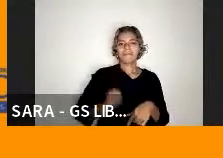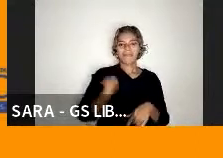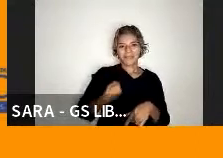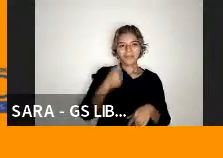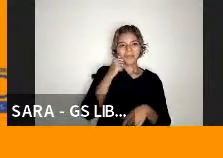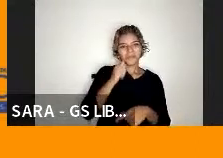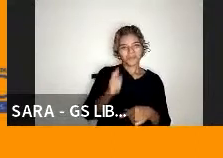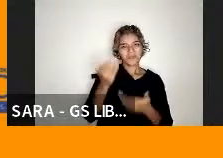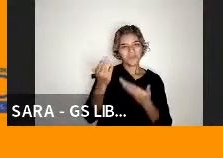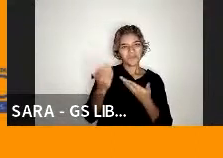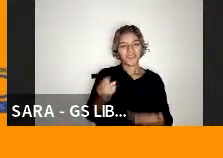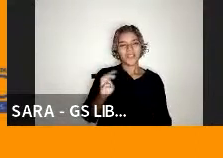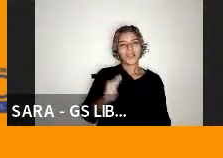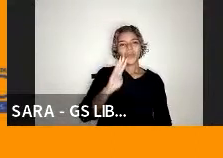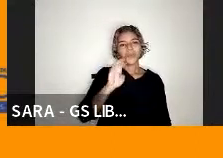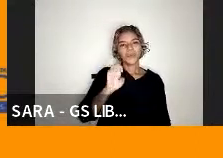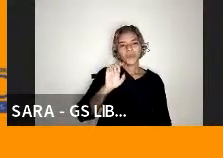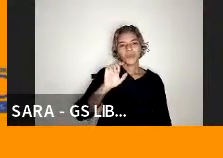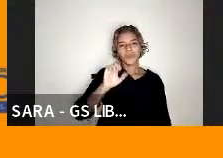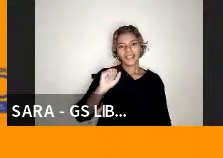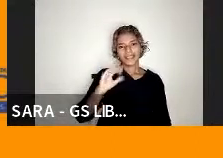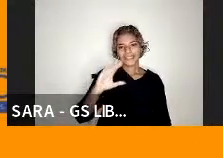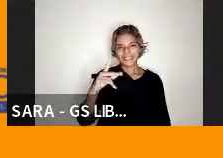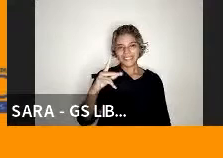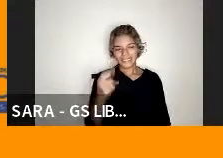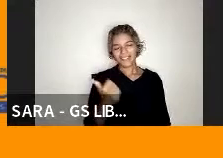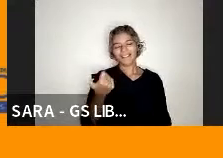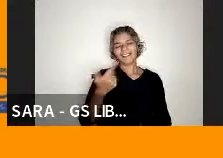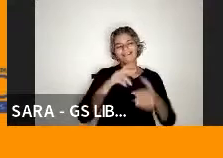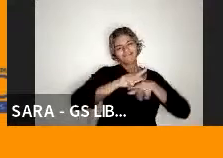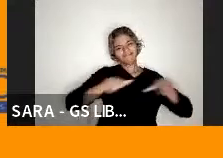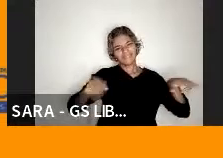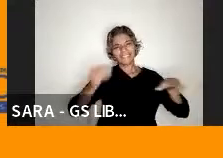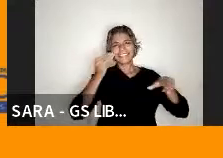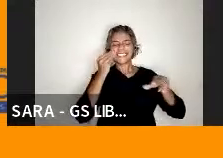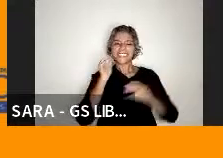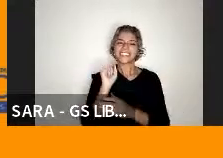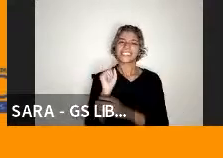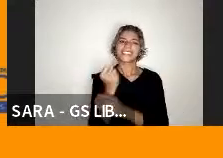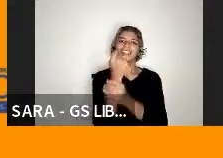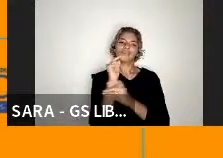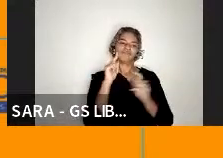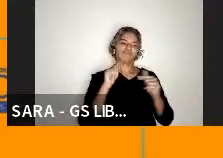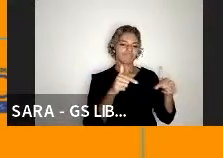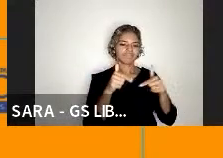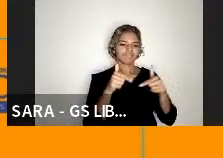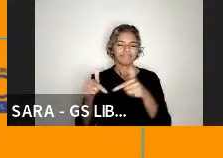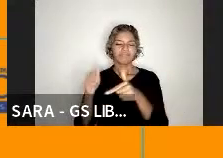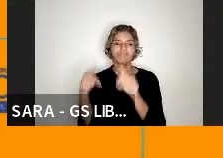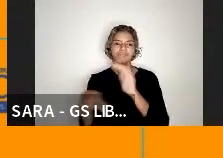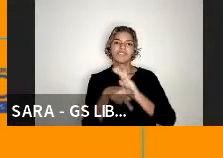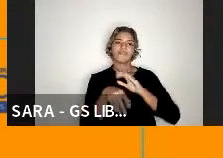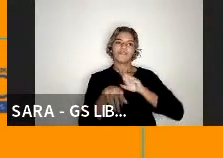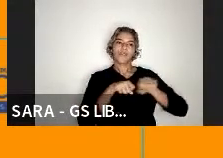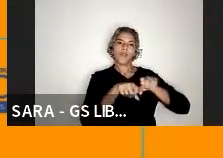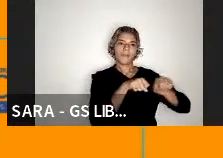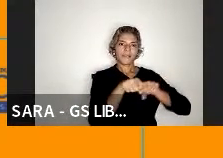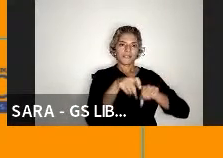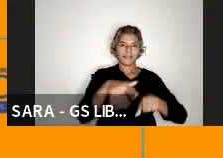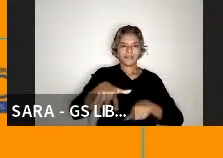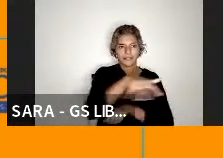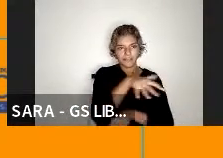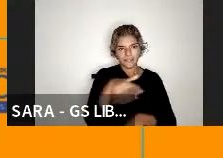Rodrigues fez para ela, enfim, então a gente segue tentando garantir ações para a formação e para